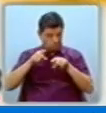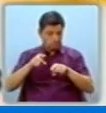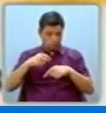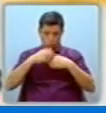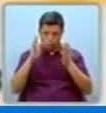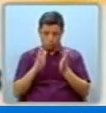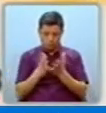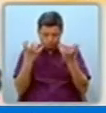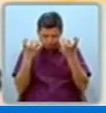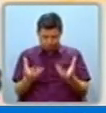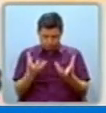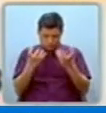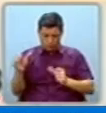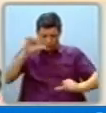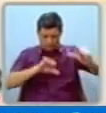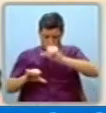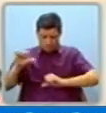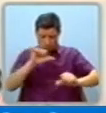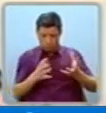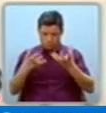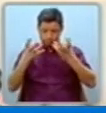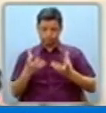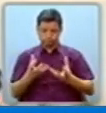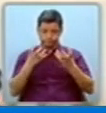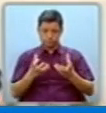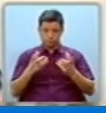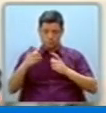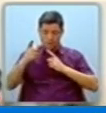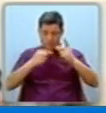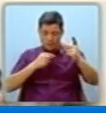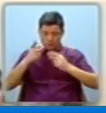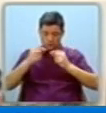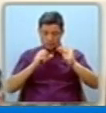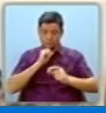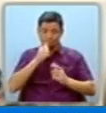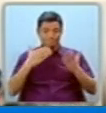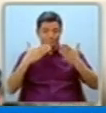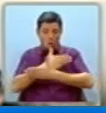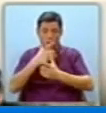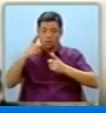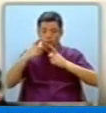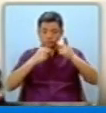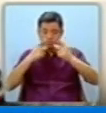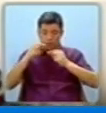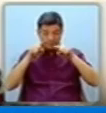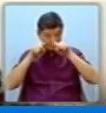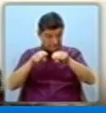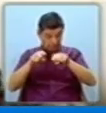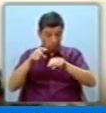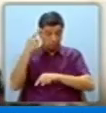elementos pesados, todos os elementos químicos pesados são forjados pelas estrelas, pela morte das estrelas. O plutónio